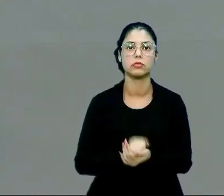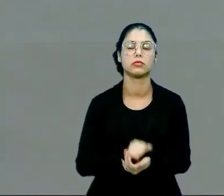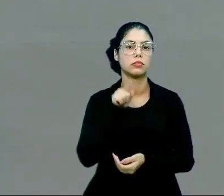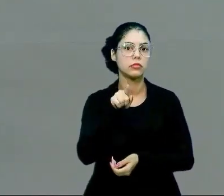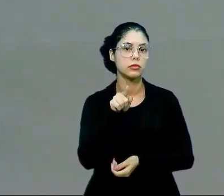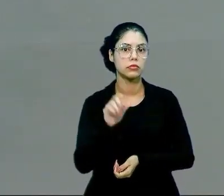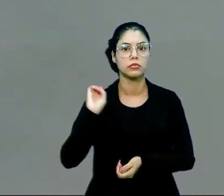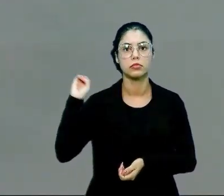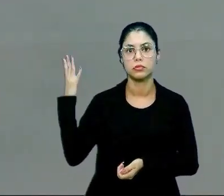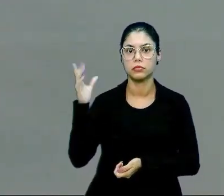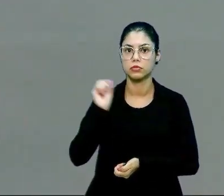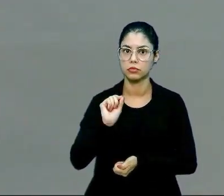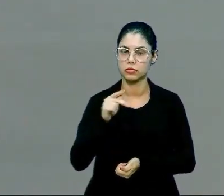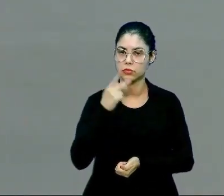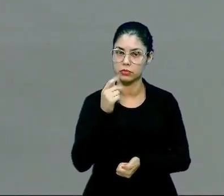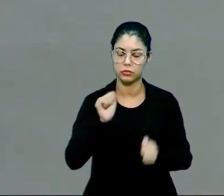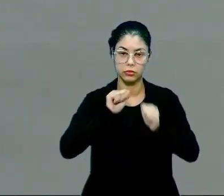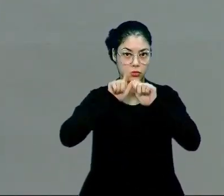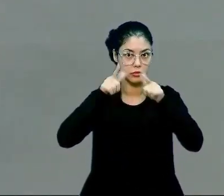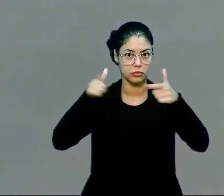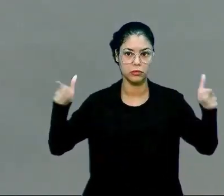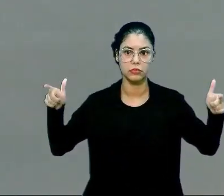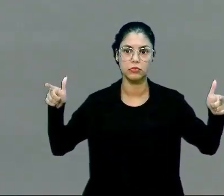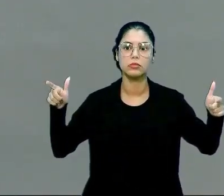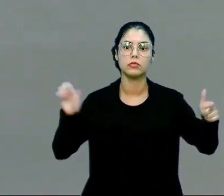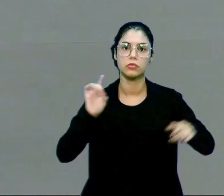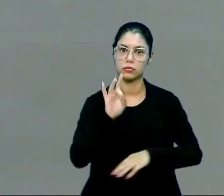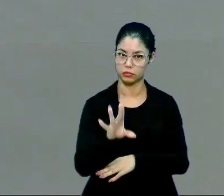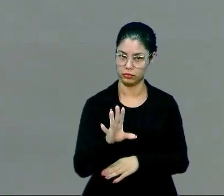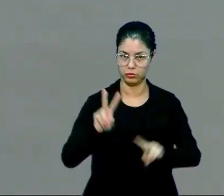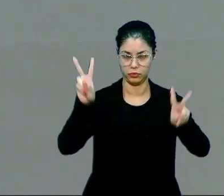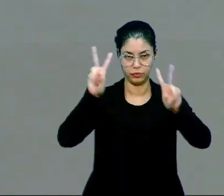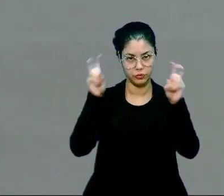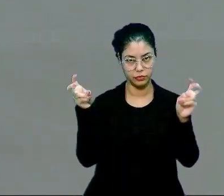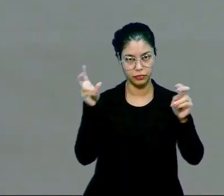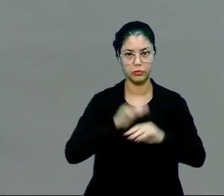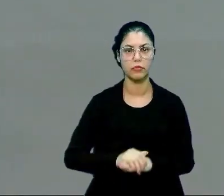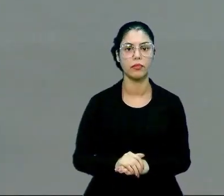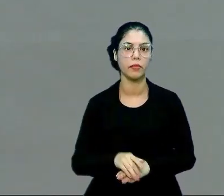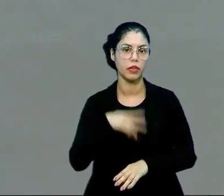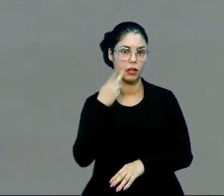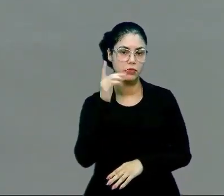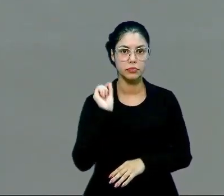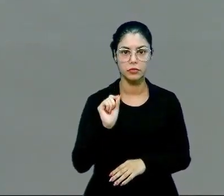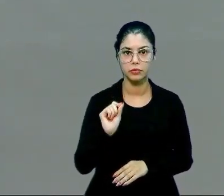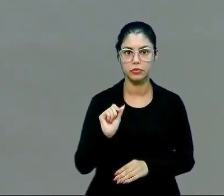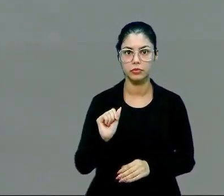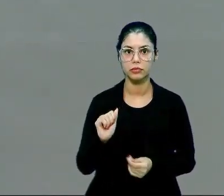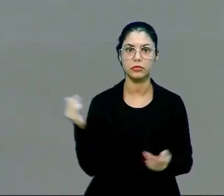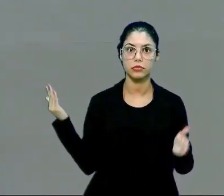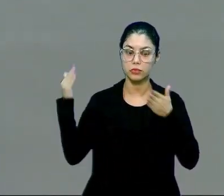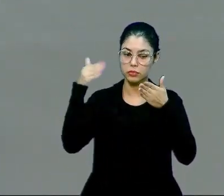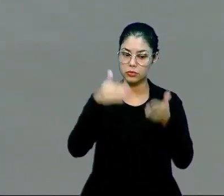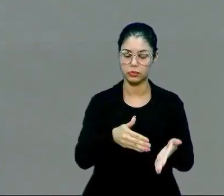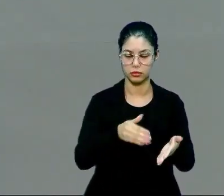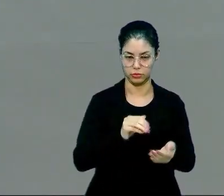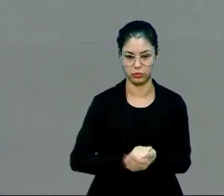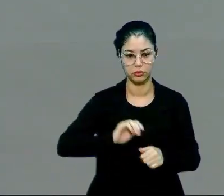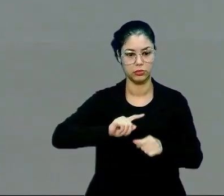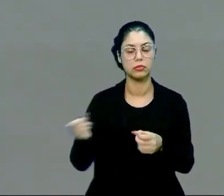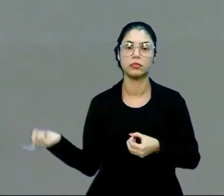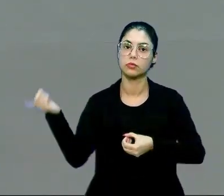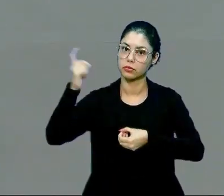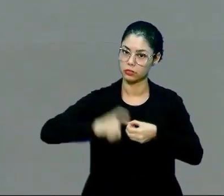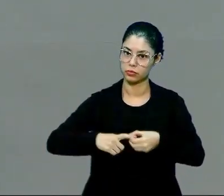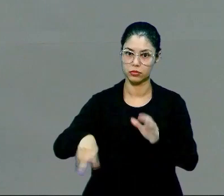correr o risco de falar de forma muito ampla. Por exemplo, somente sobre o assunto. Você vai falar de uma forma mais específica, mais